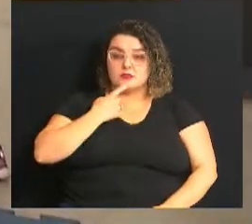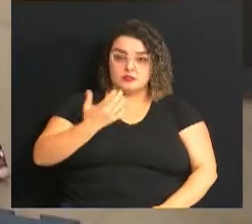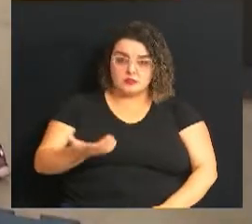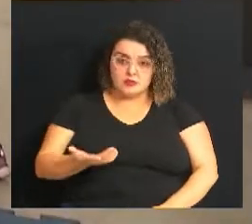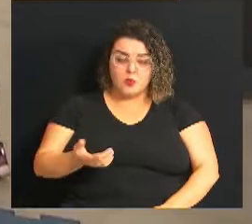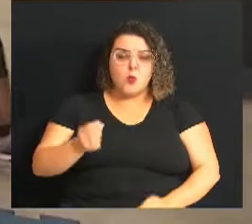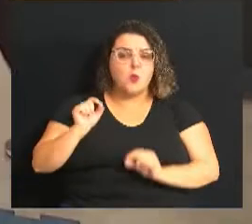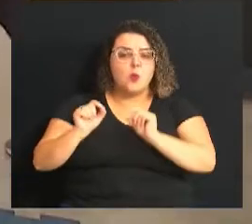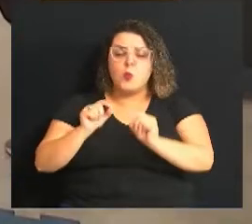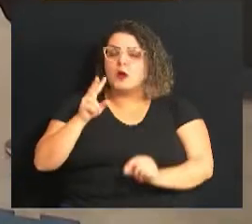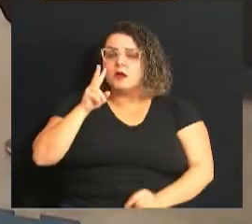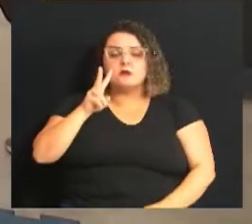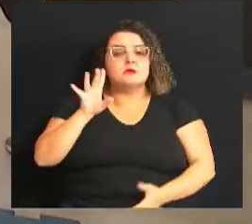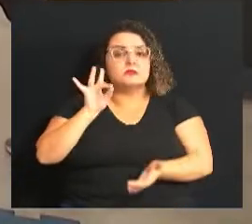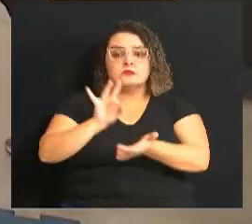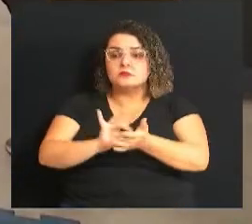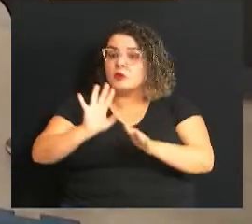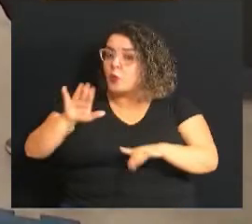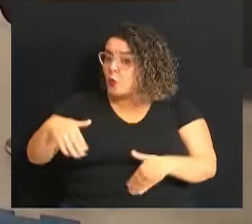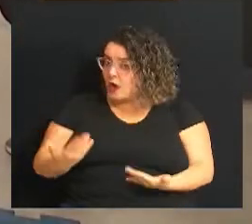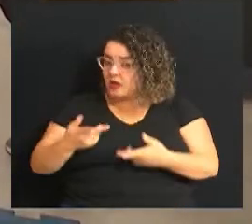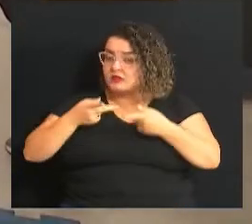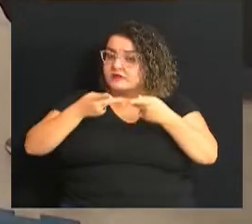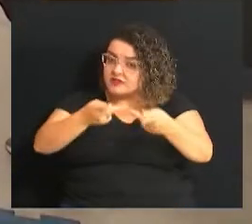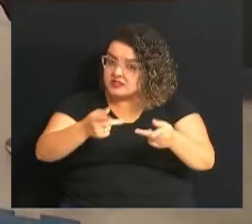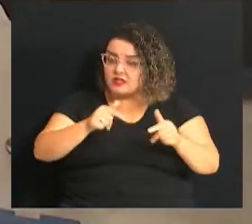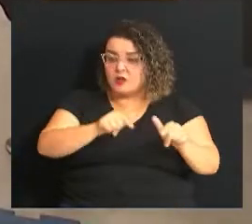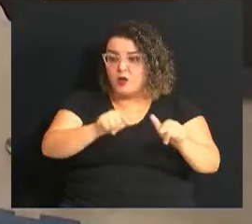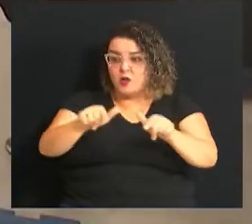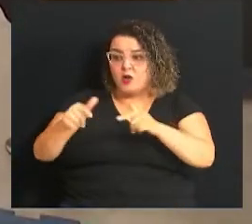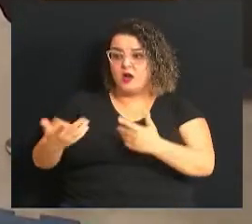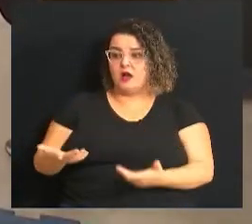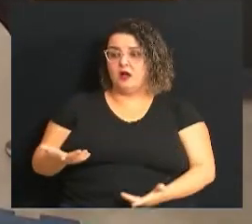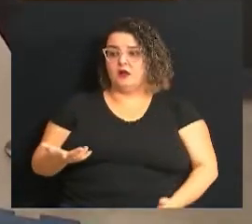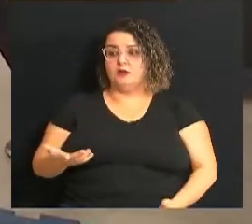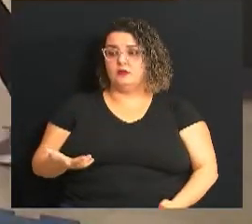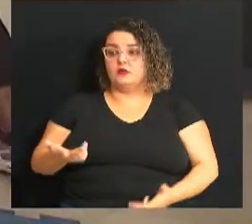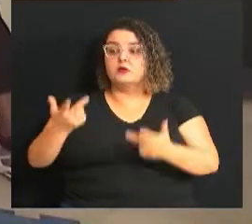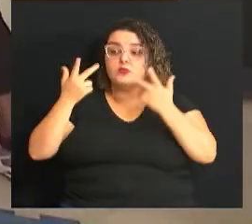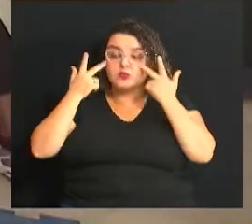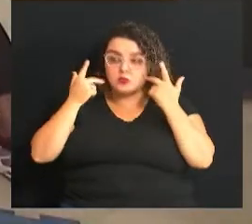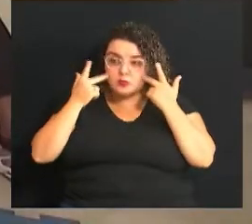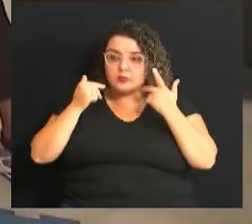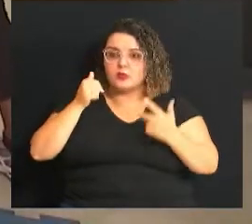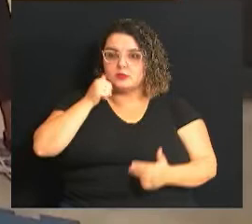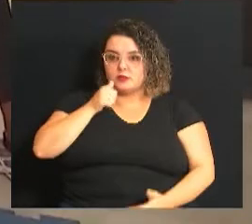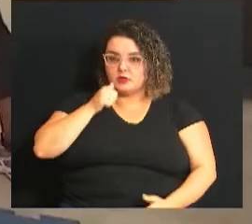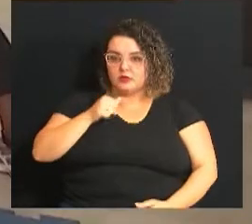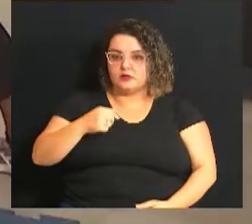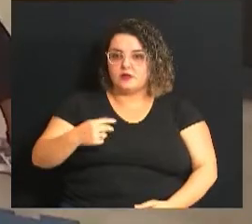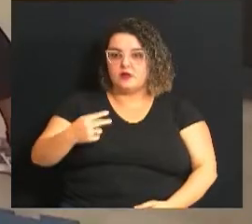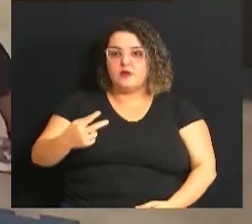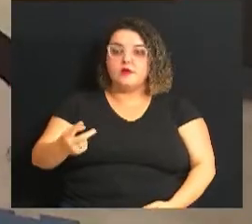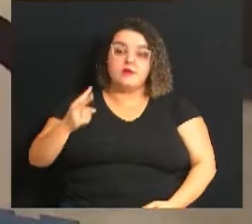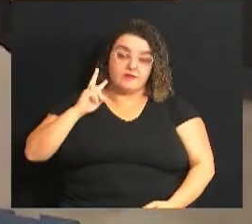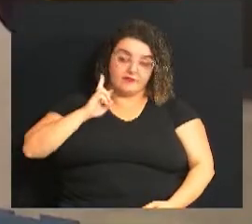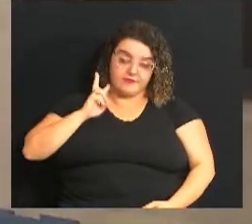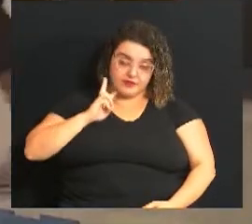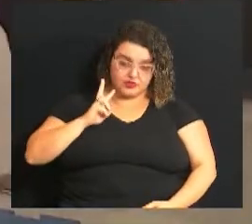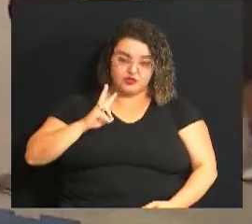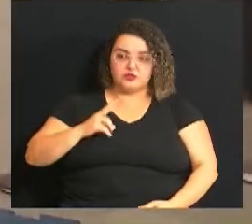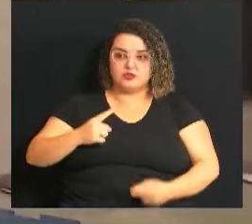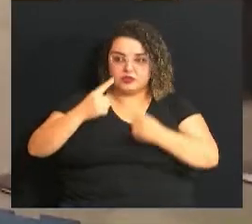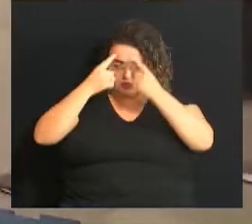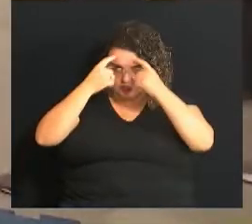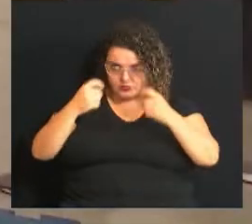de realidade quando vocês visitam esses locais? A mulher, normalmente, a mulher vítima de violência doméstica, ela sofre também uma